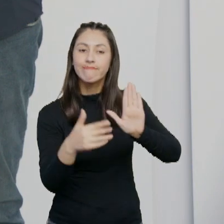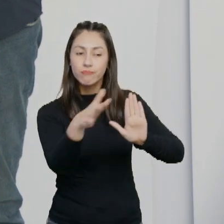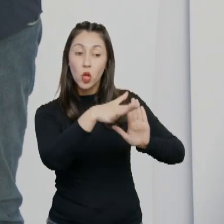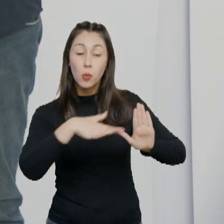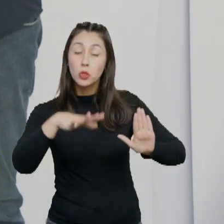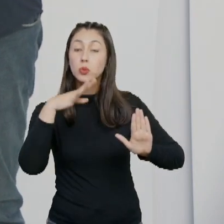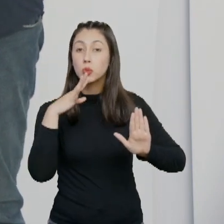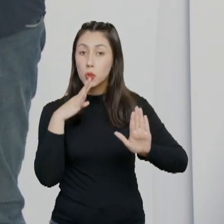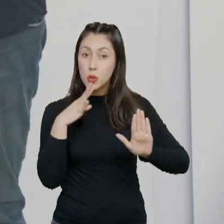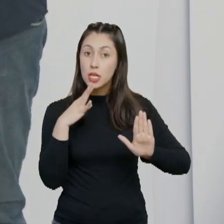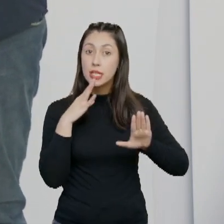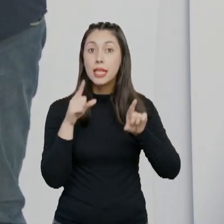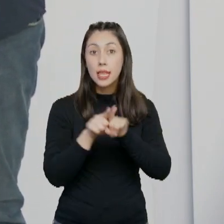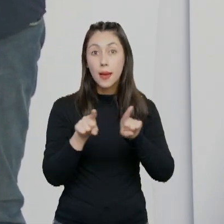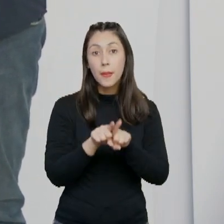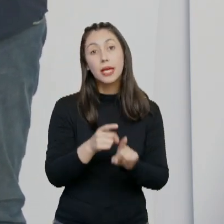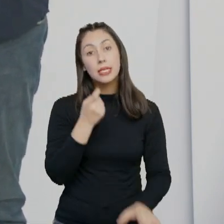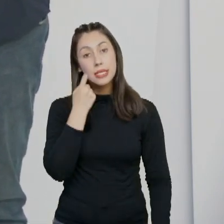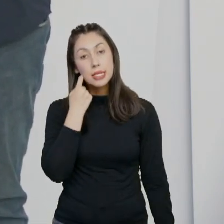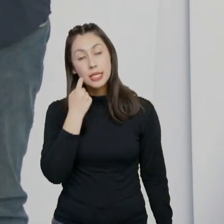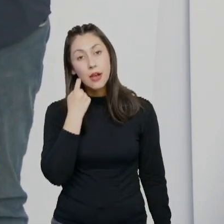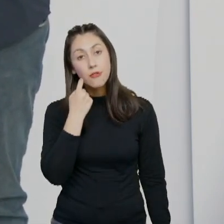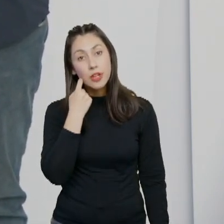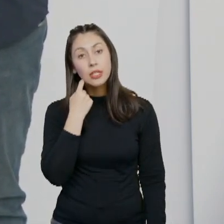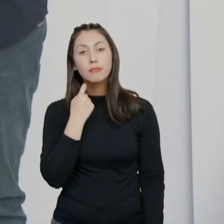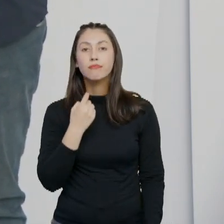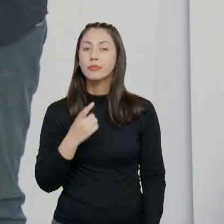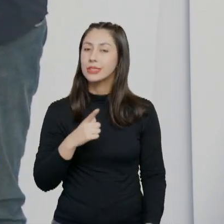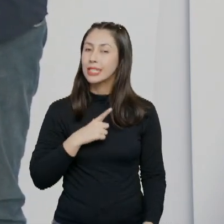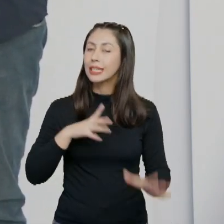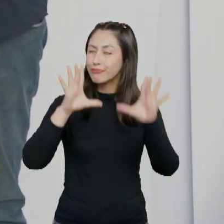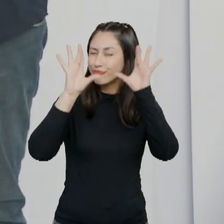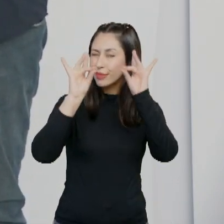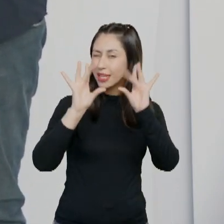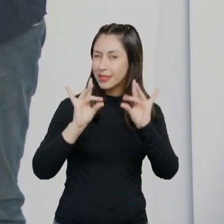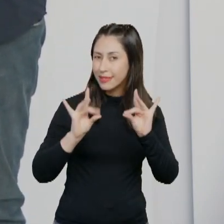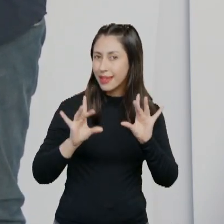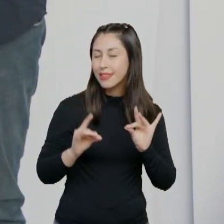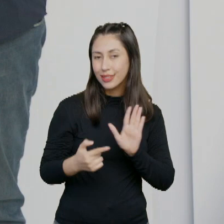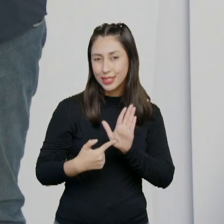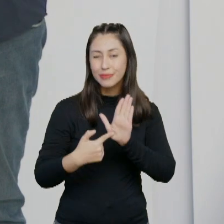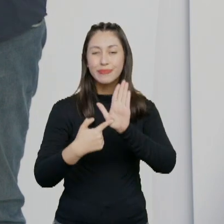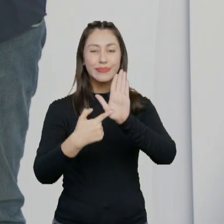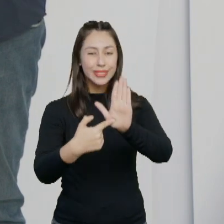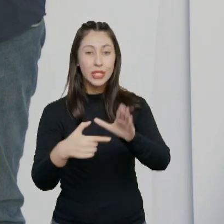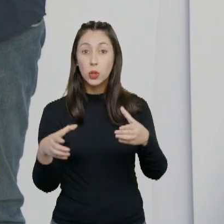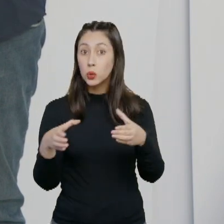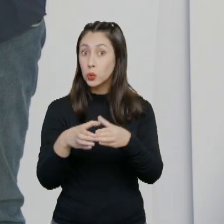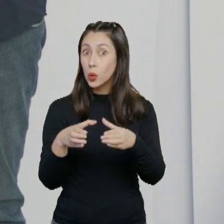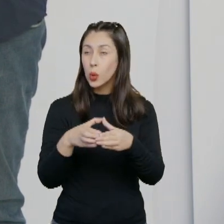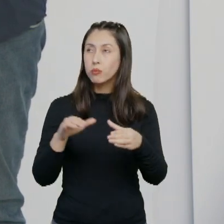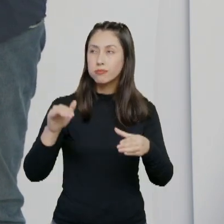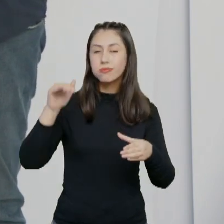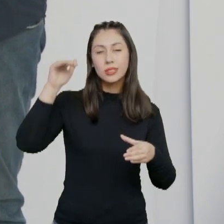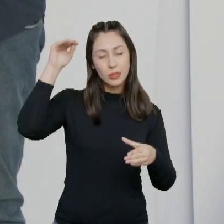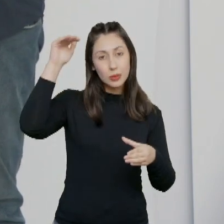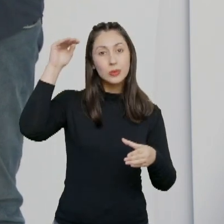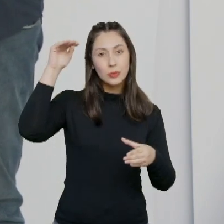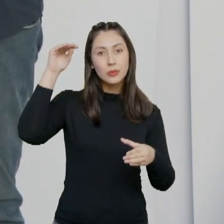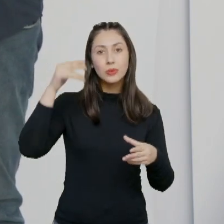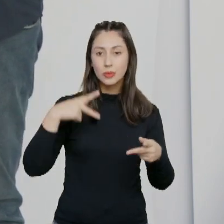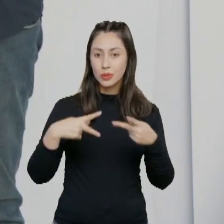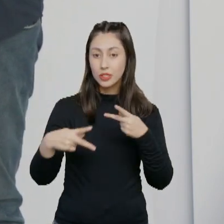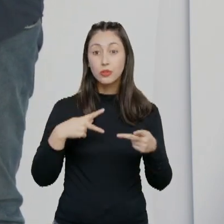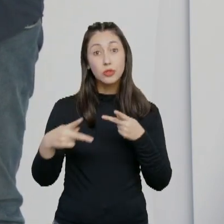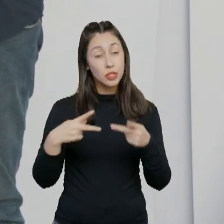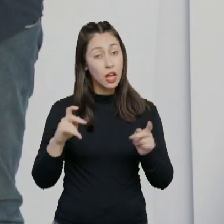estrear amanhã, e também na sexta-feira você vai saber de todos os detalhes com relação à apresentação da equipe adulta do São José.